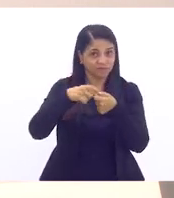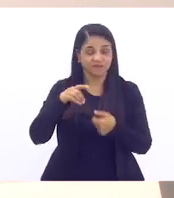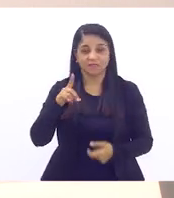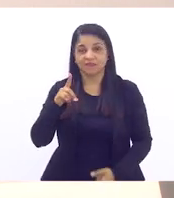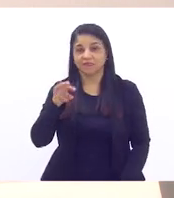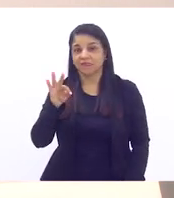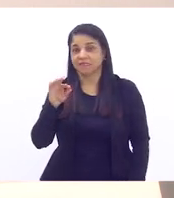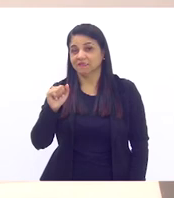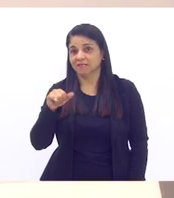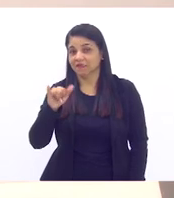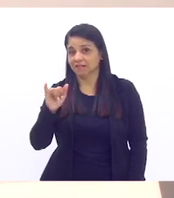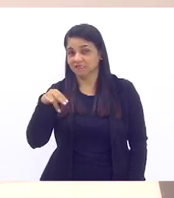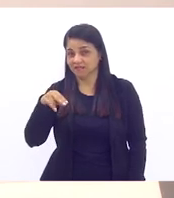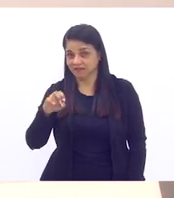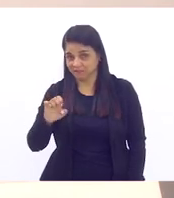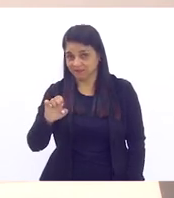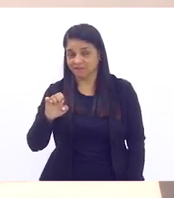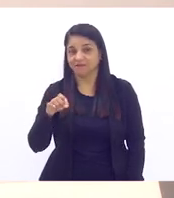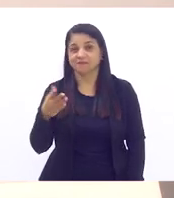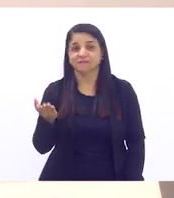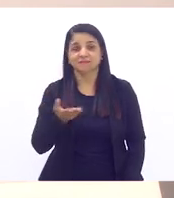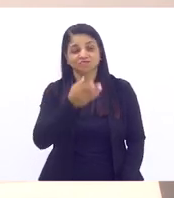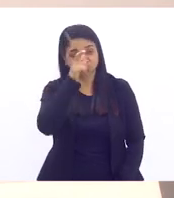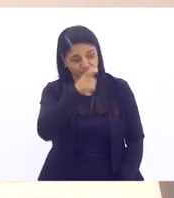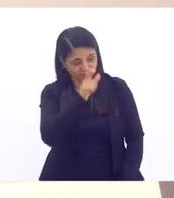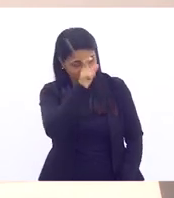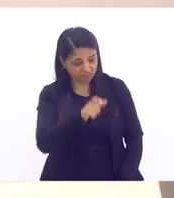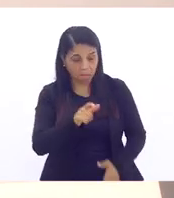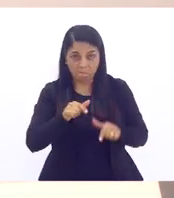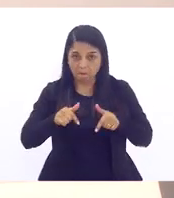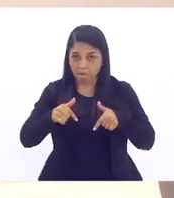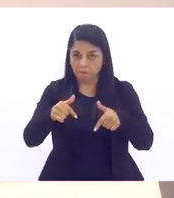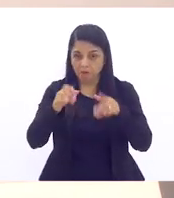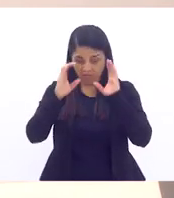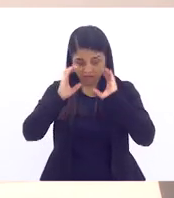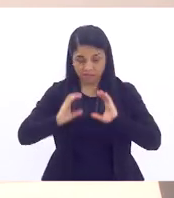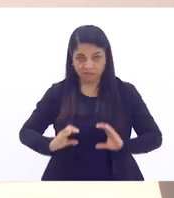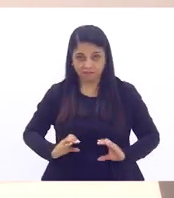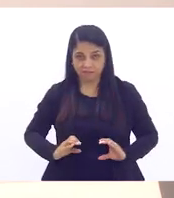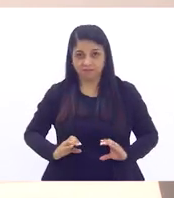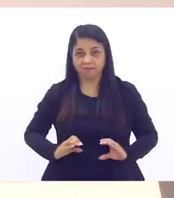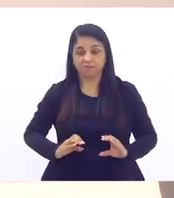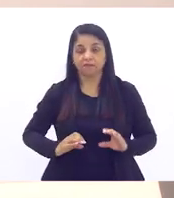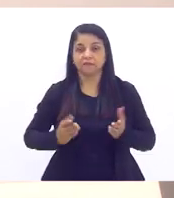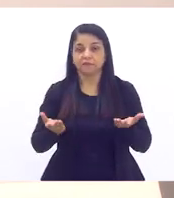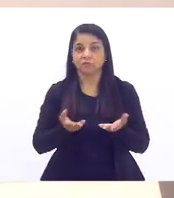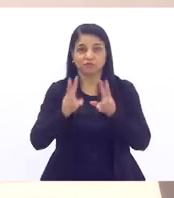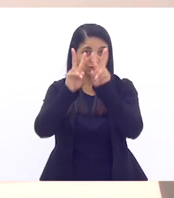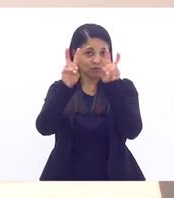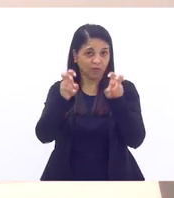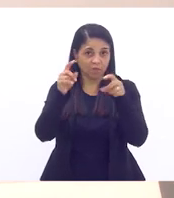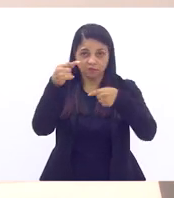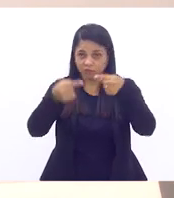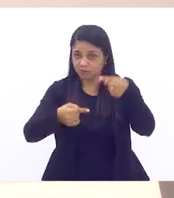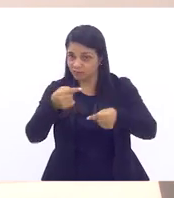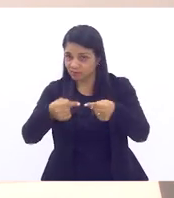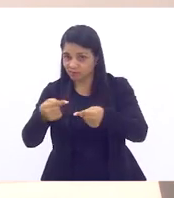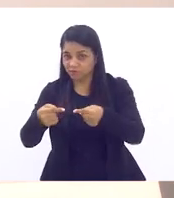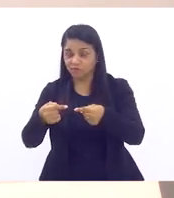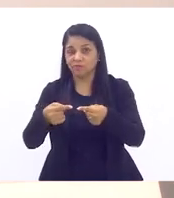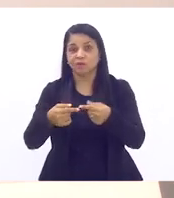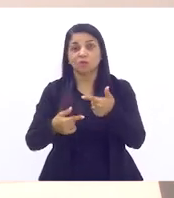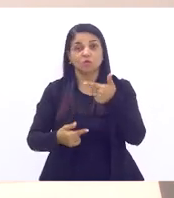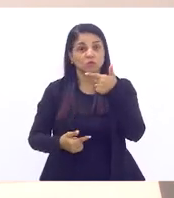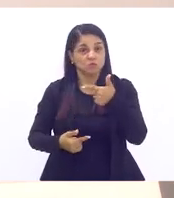além do exercício né da sua Cidadania de trazer aqui essa proposição é um segundo exemplo